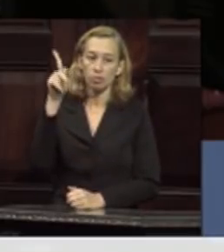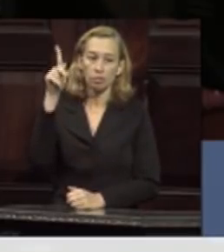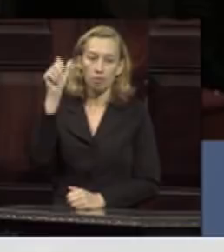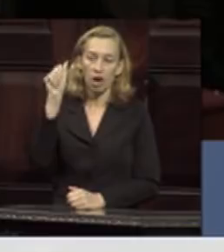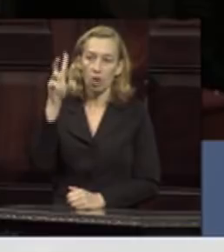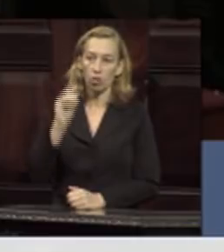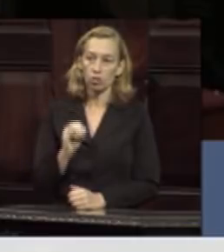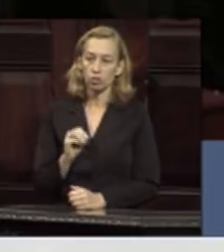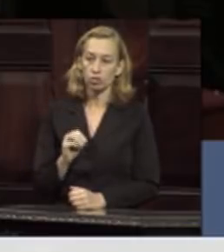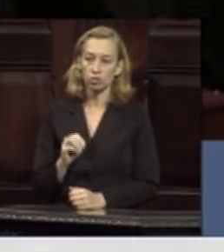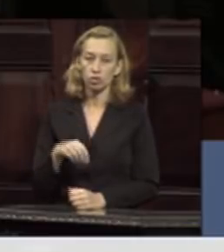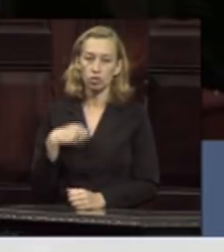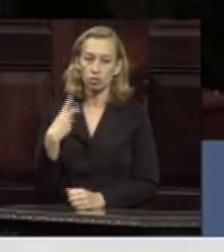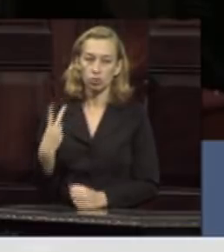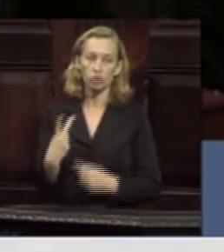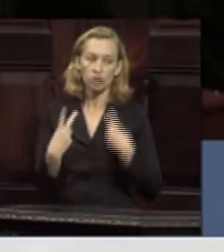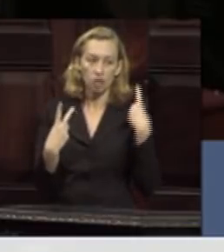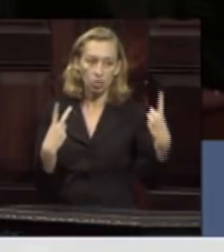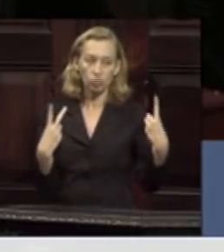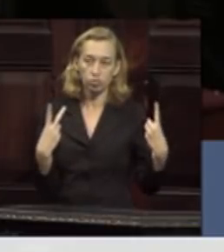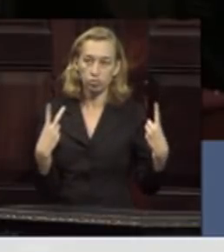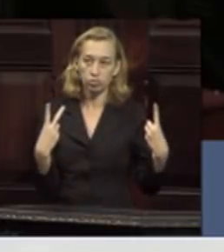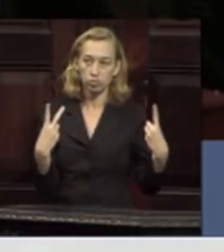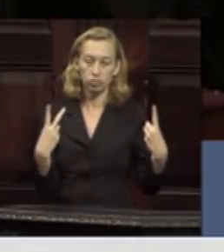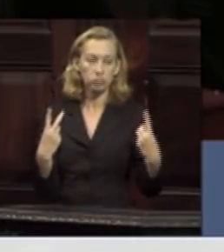2-1 com a emenda aditiva 1.